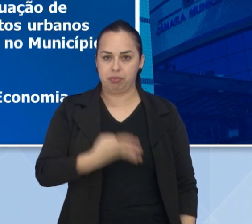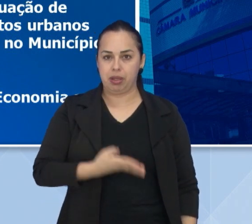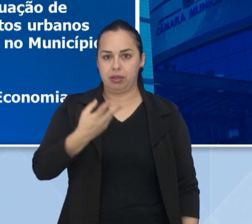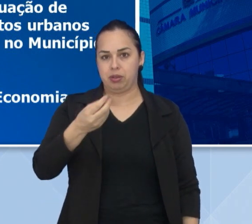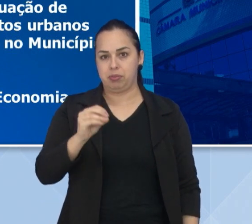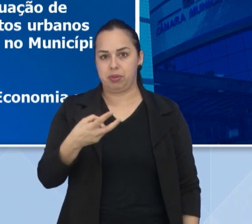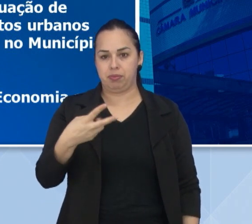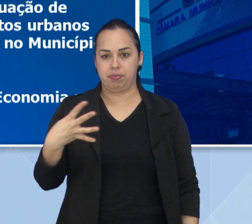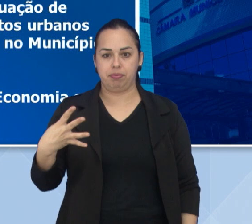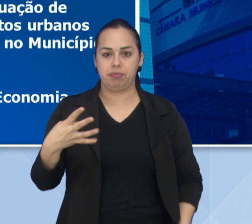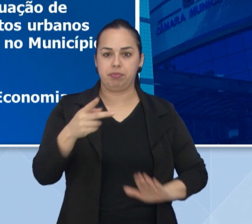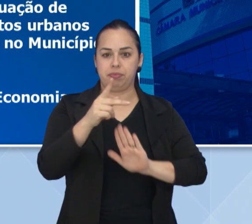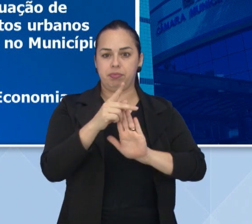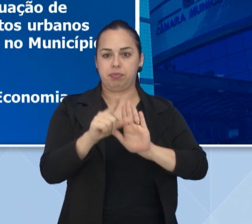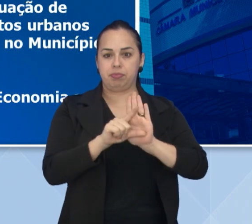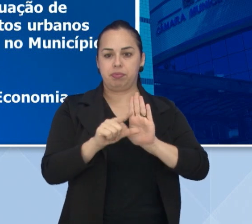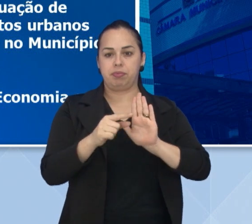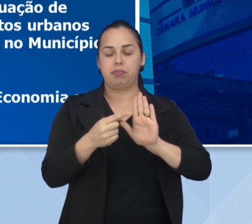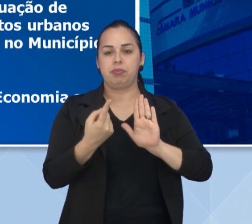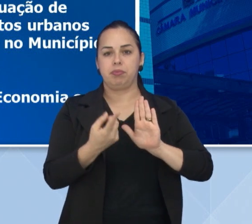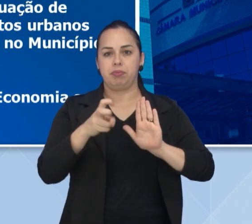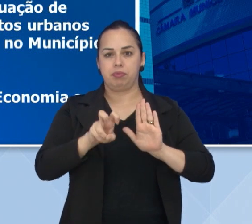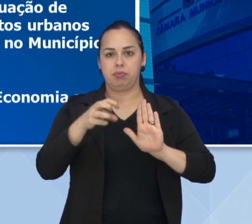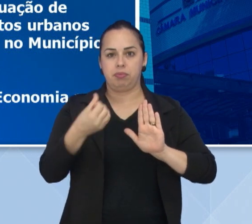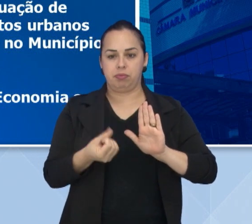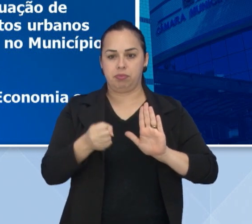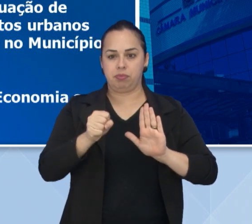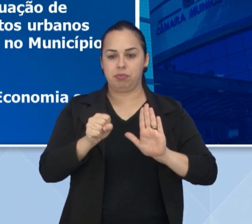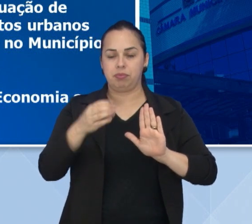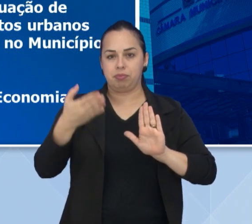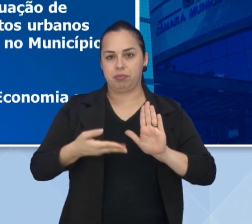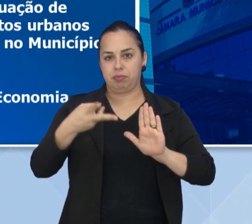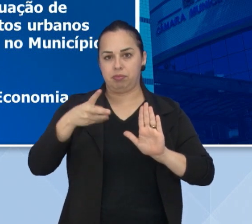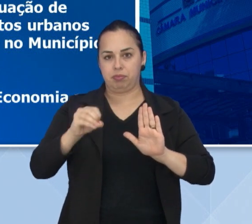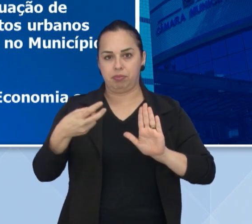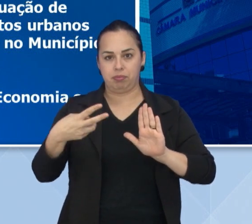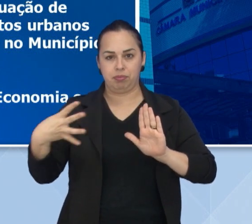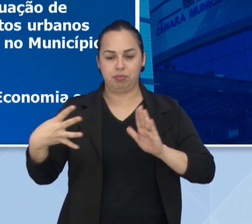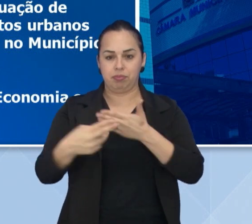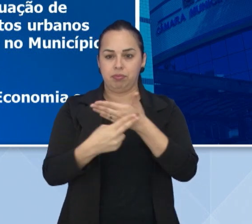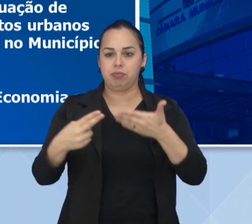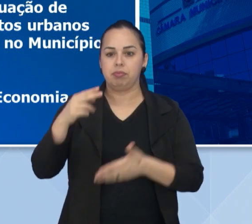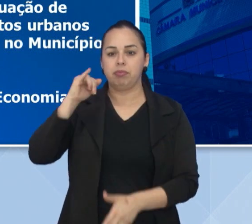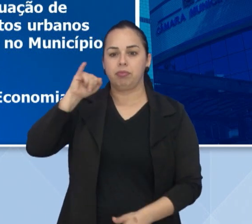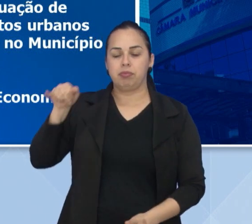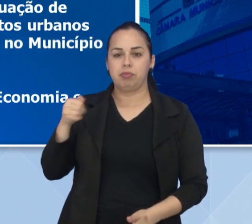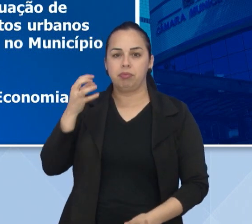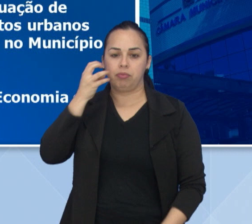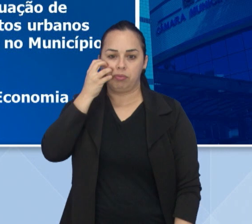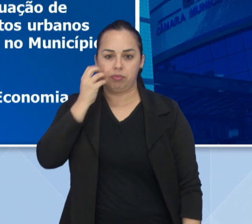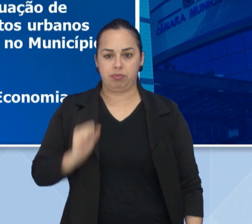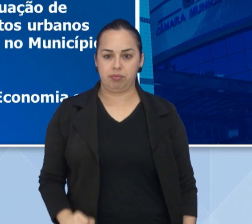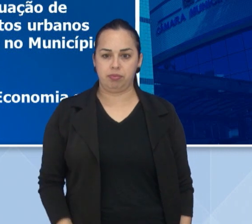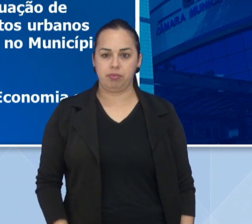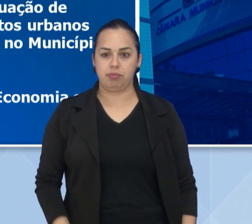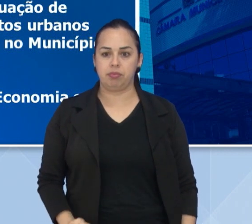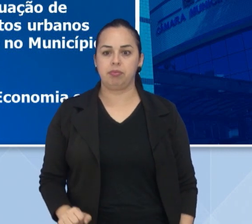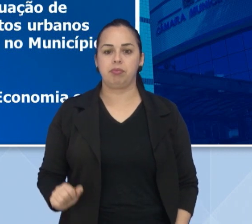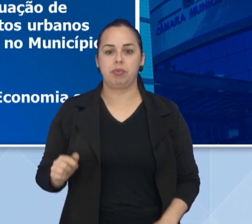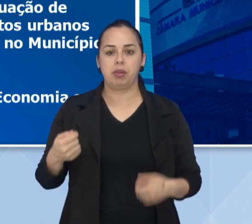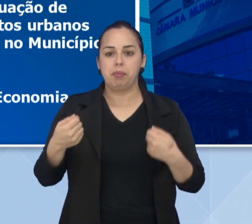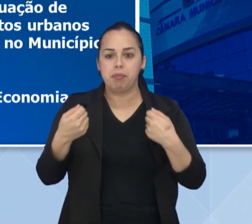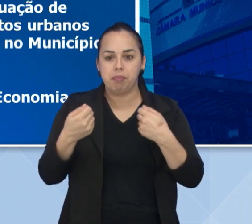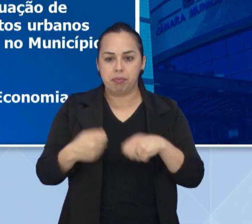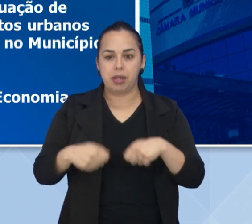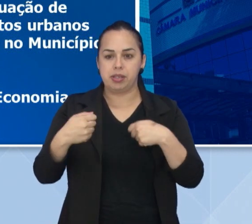158/2024, autoria vereadora Juliana Fraga. Institui como política pública os procedimentos